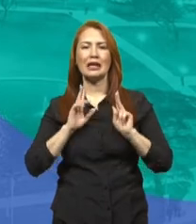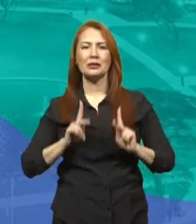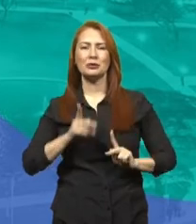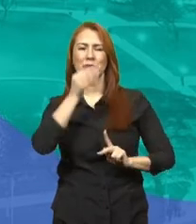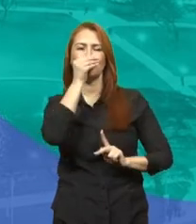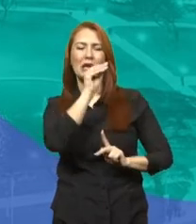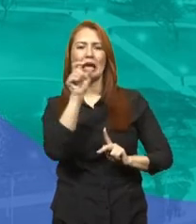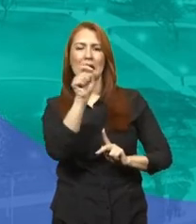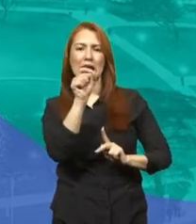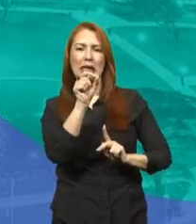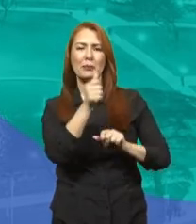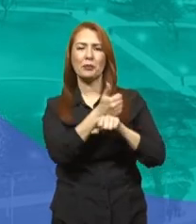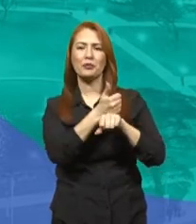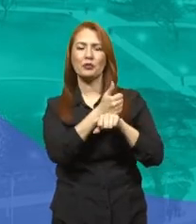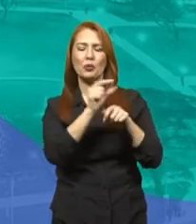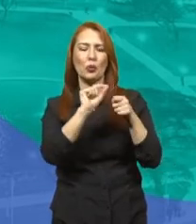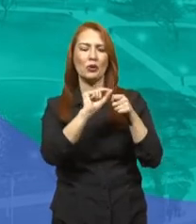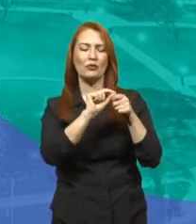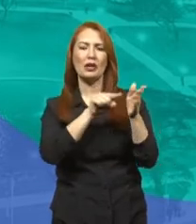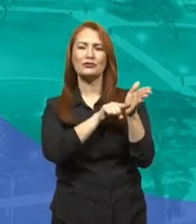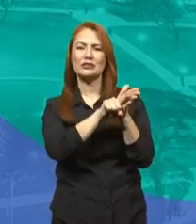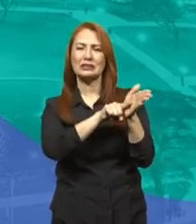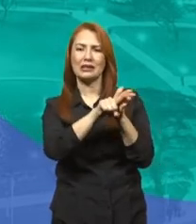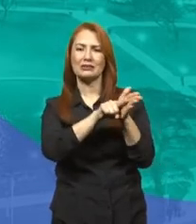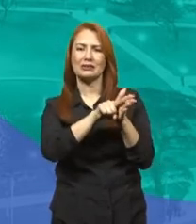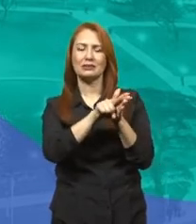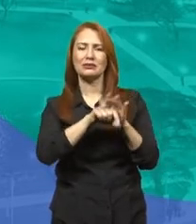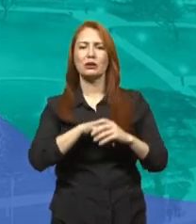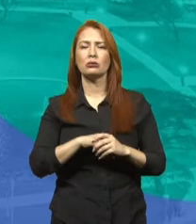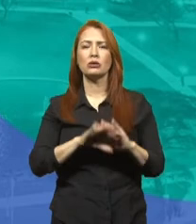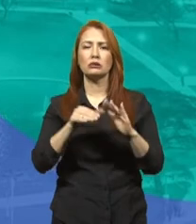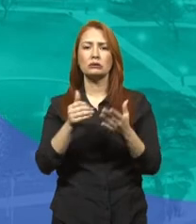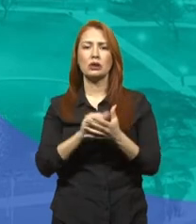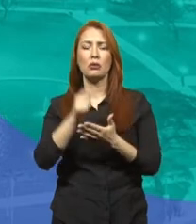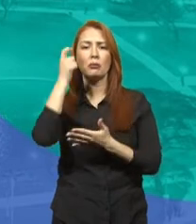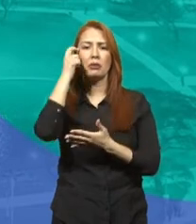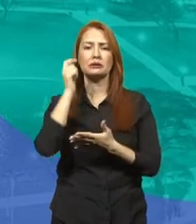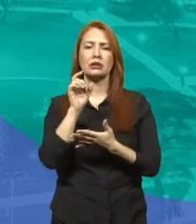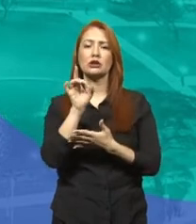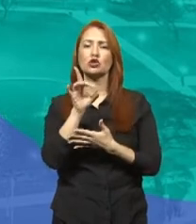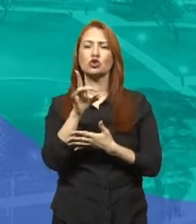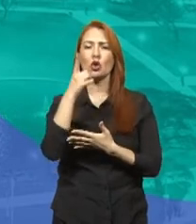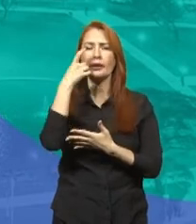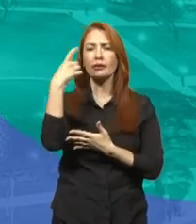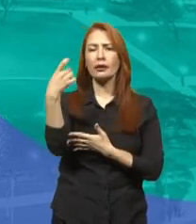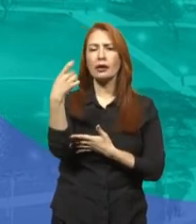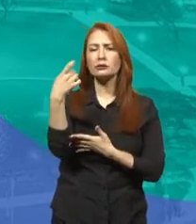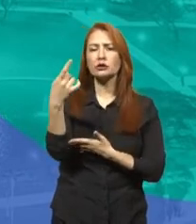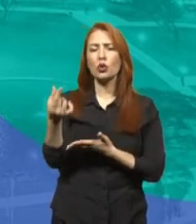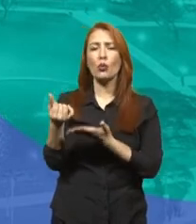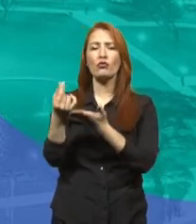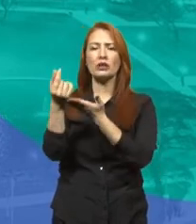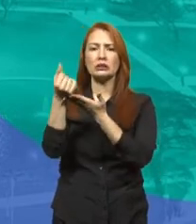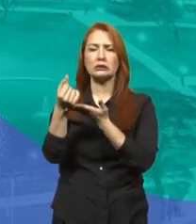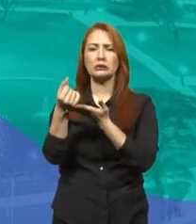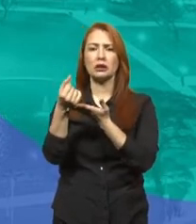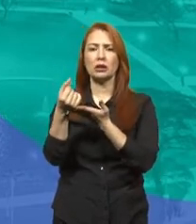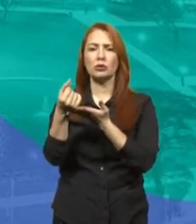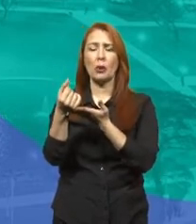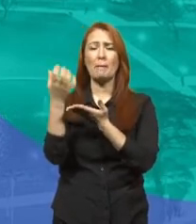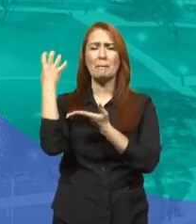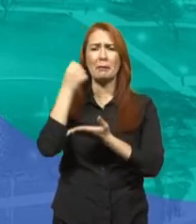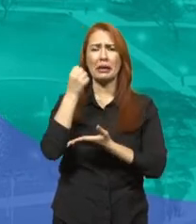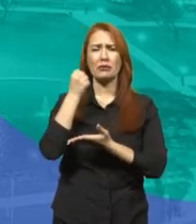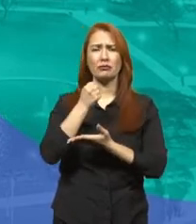Principalmente, o que interessa é só o custo financeiro e os benefícios que se traz